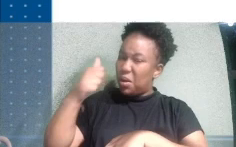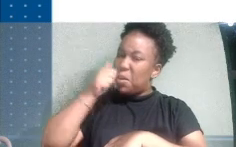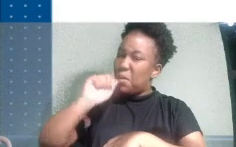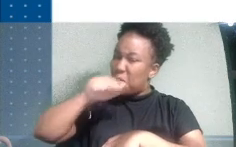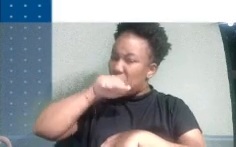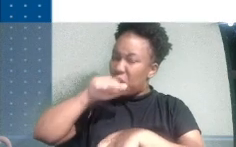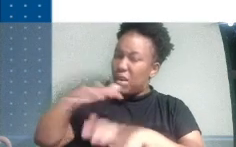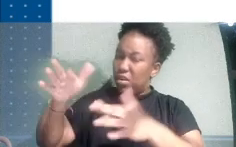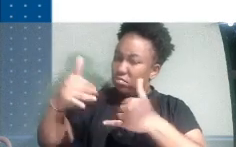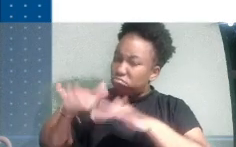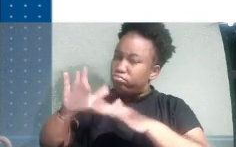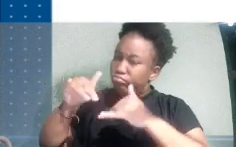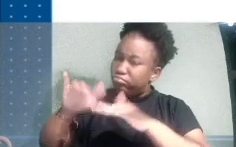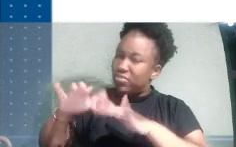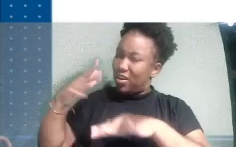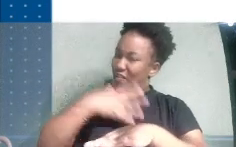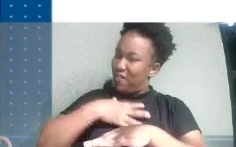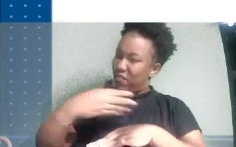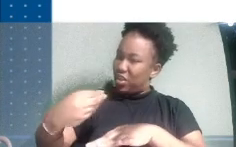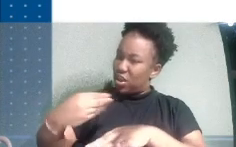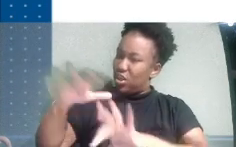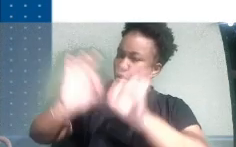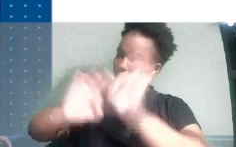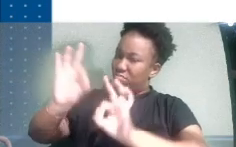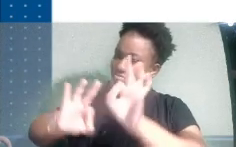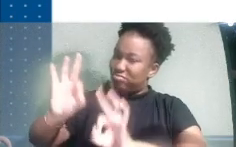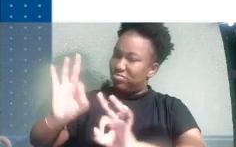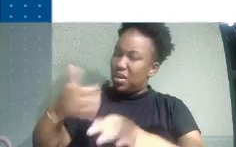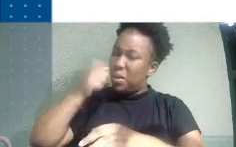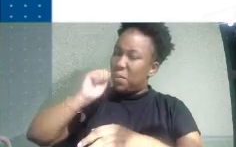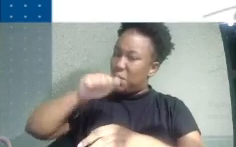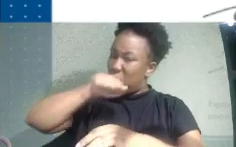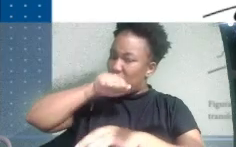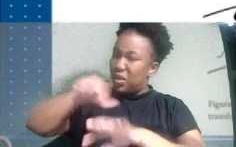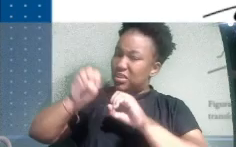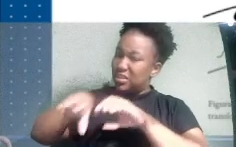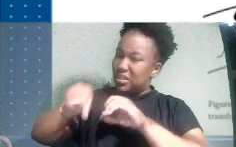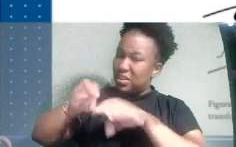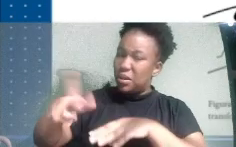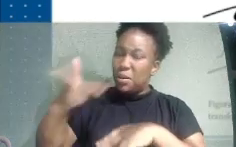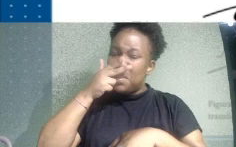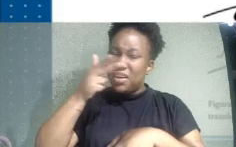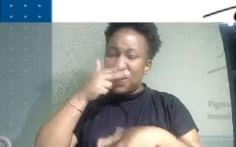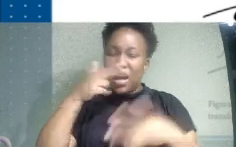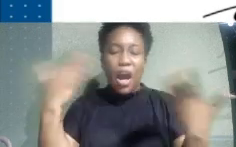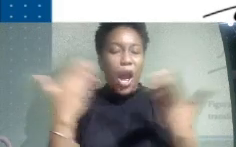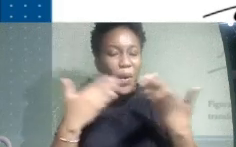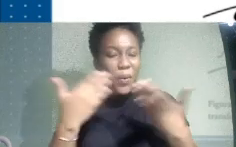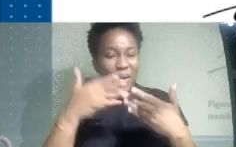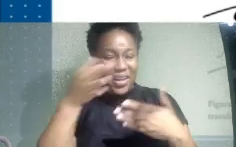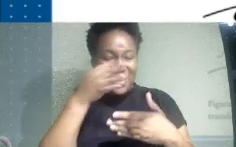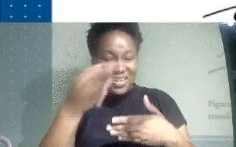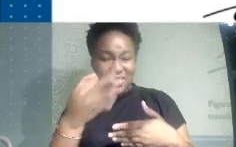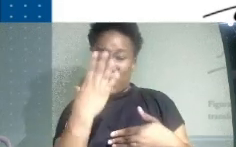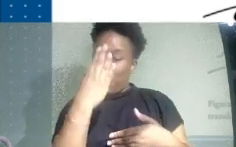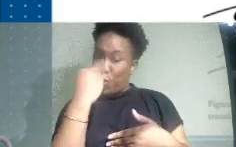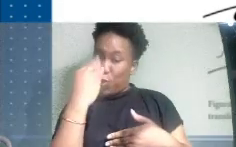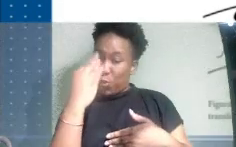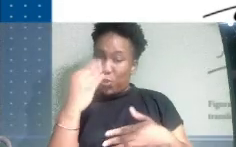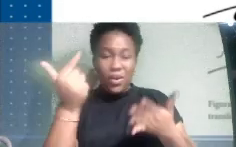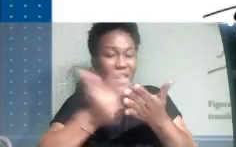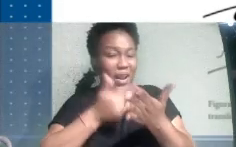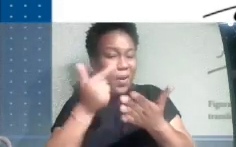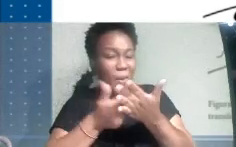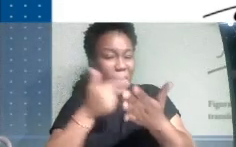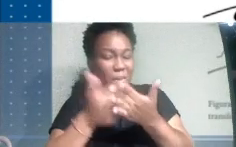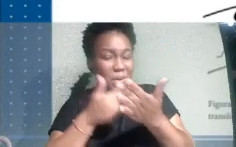os filhos, que ordena isso de maneira organizada. É um exemplo meio bobinho, eu sei, mas dá uma olhadinha na figura que está no livro de vocês. Ó. Eu tenho